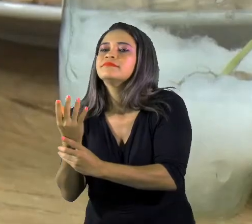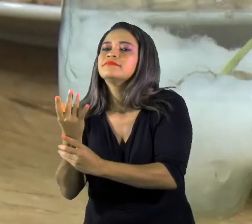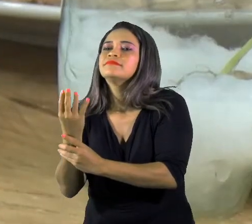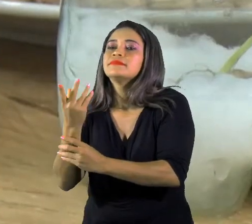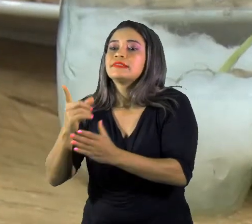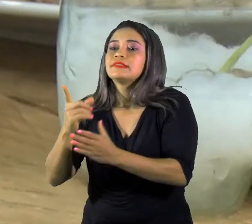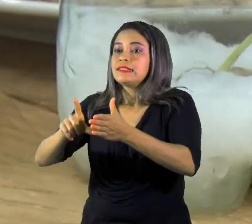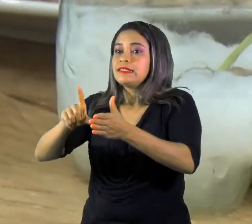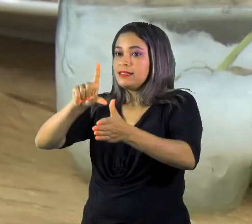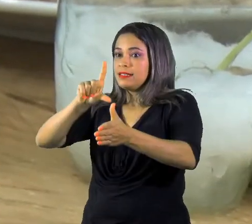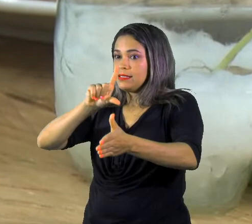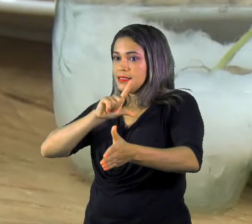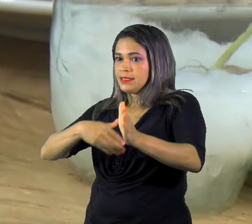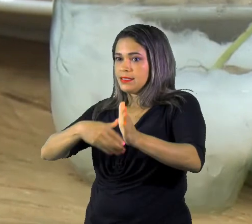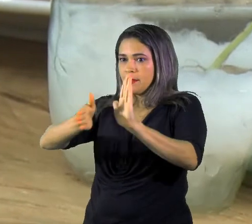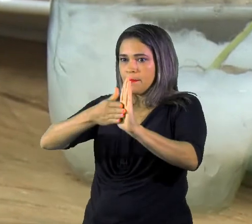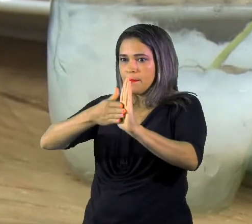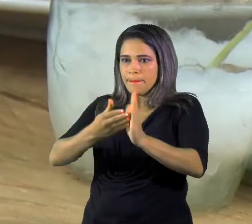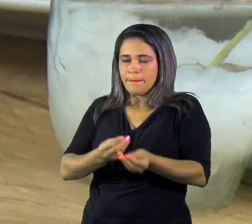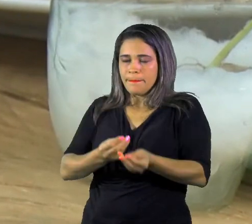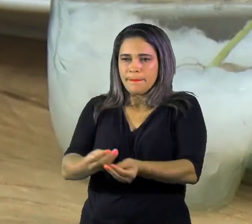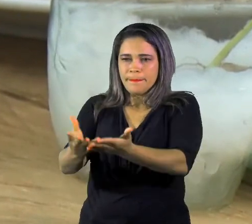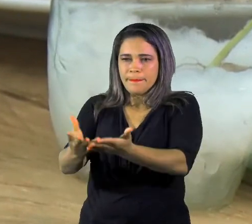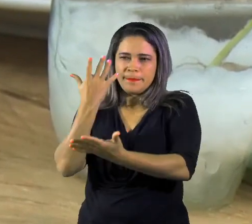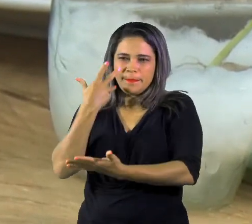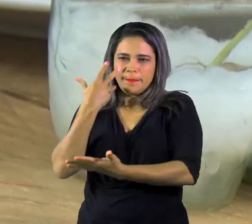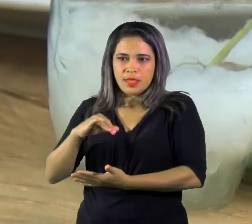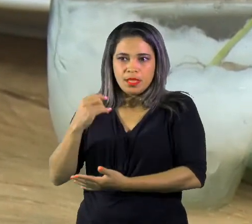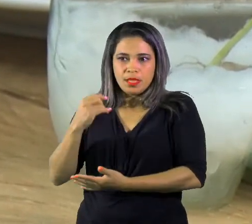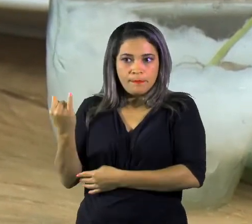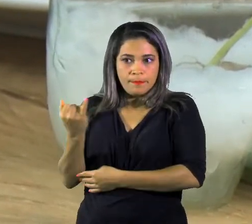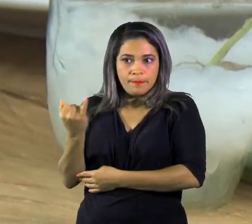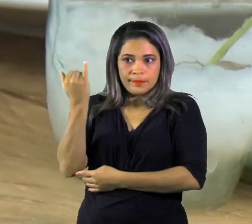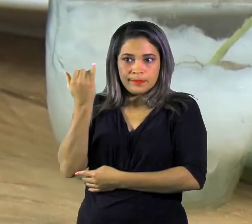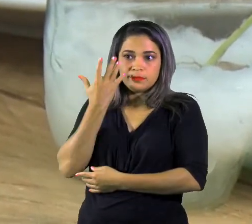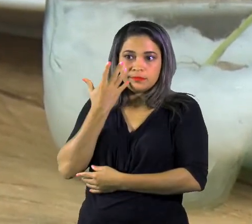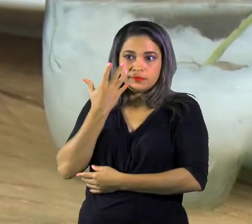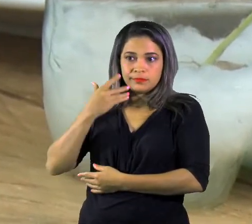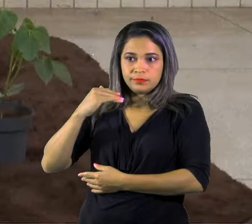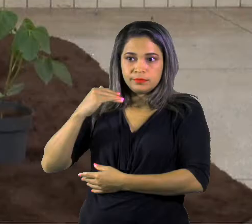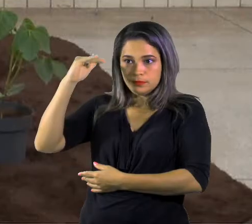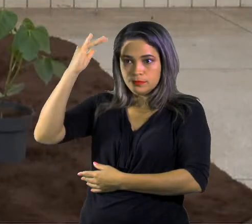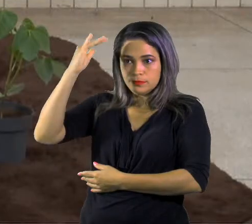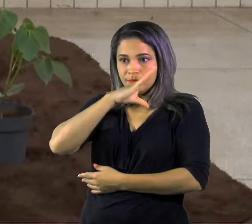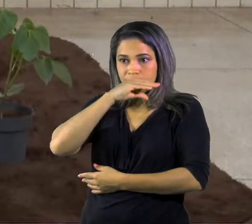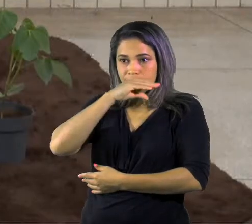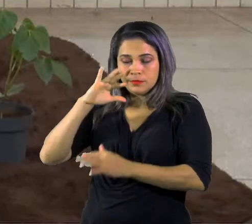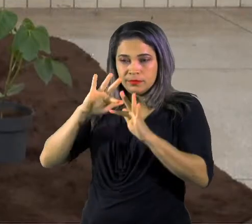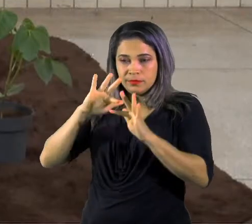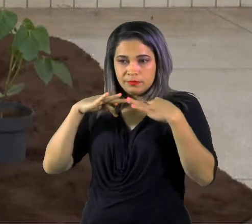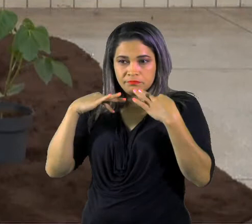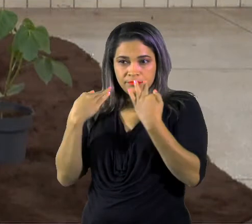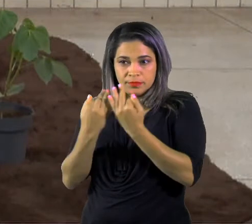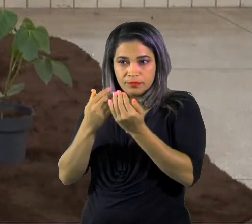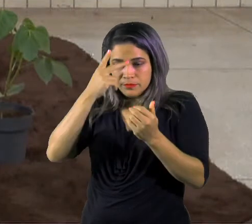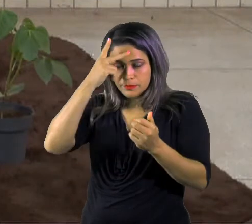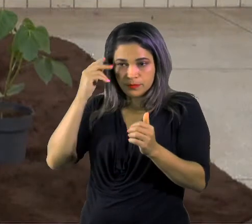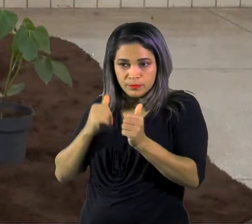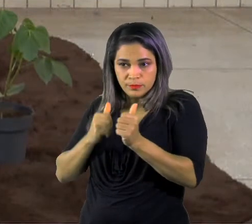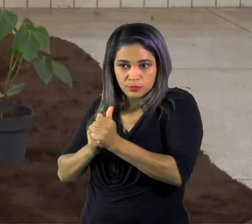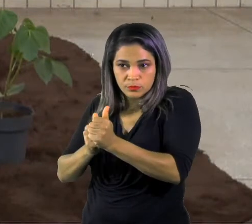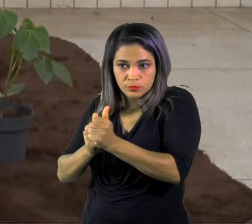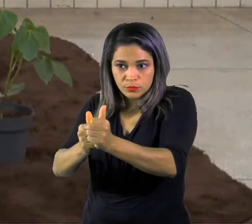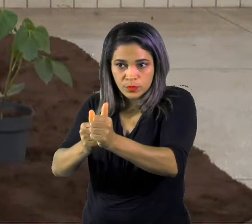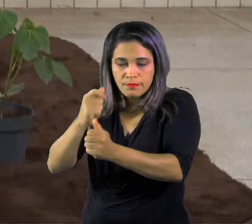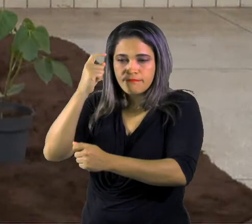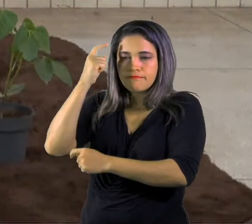a proposta para a criança, é importante que o adulto, que o familiar, ou quem for acompanhar essa proposta,